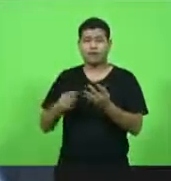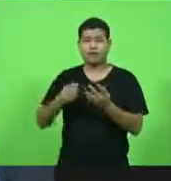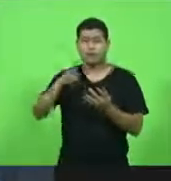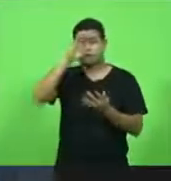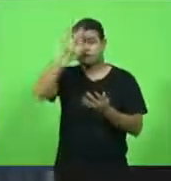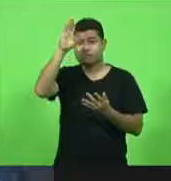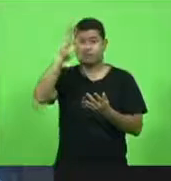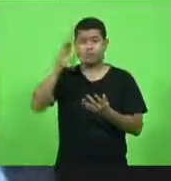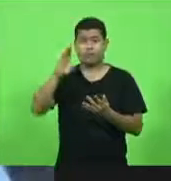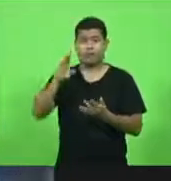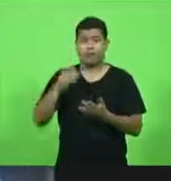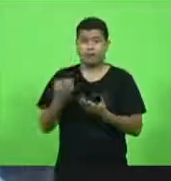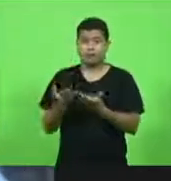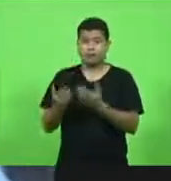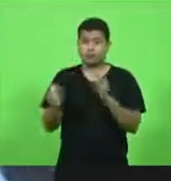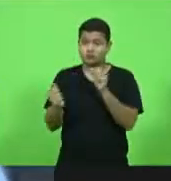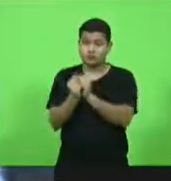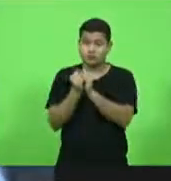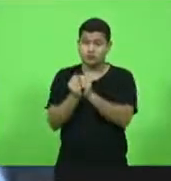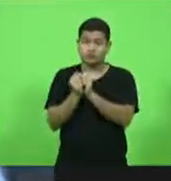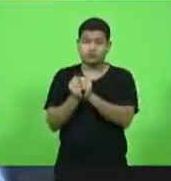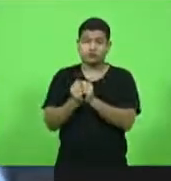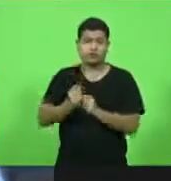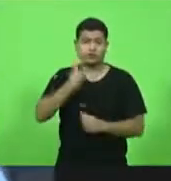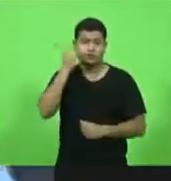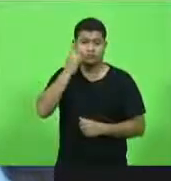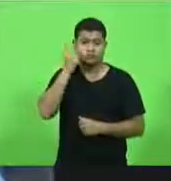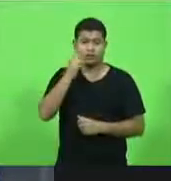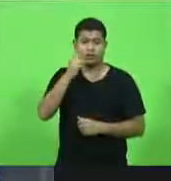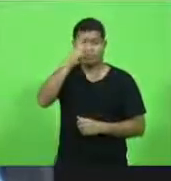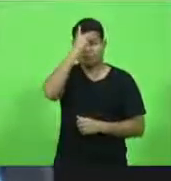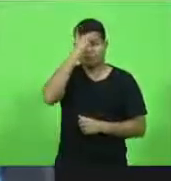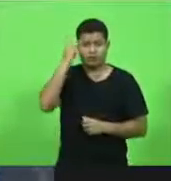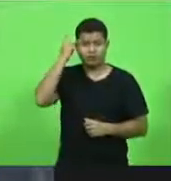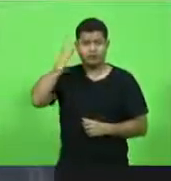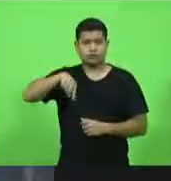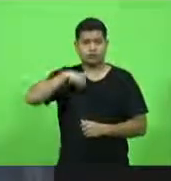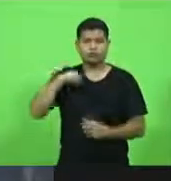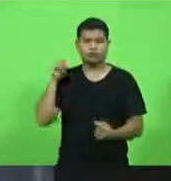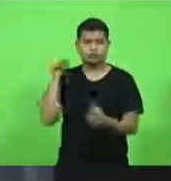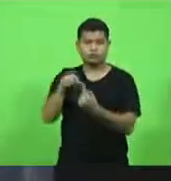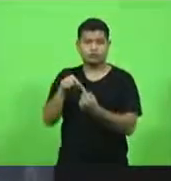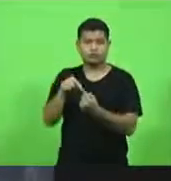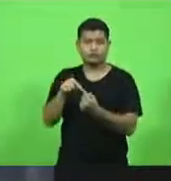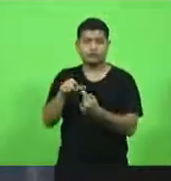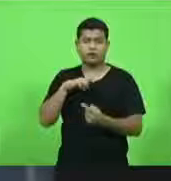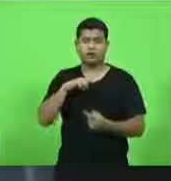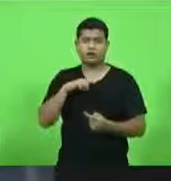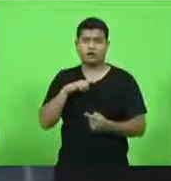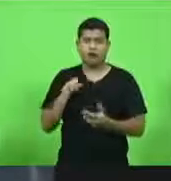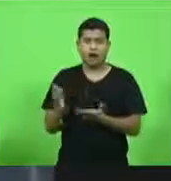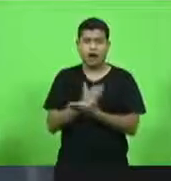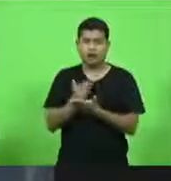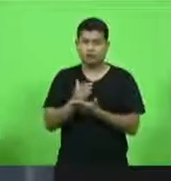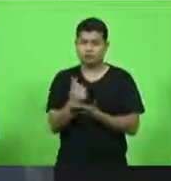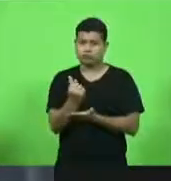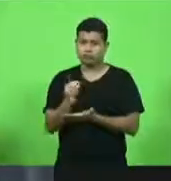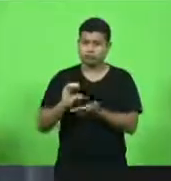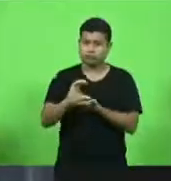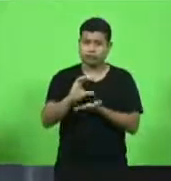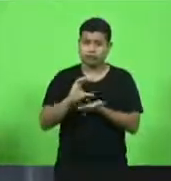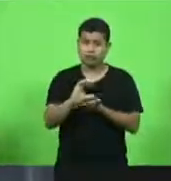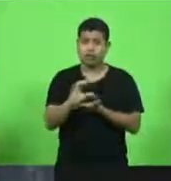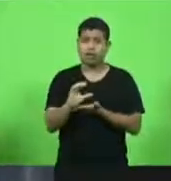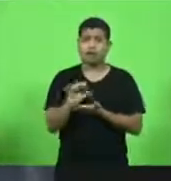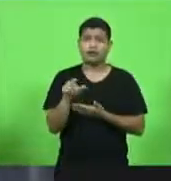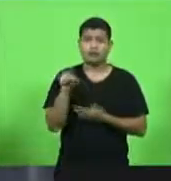Pesca, junto com acompanhado também da deputada Paulinha, estávamos ali nesta missão e está previsto alguns investimentos federais, eventos